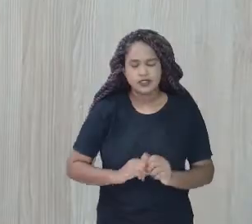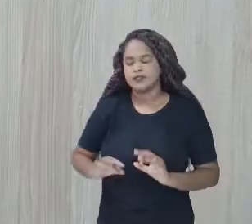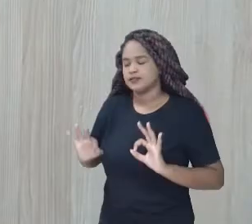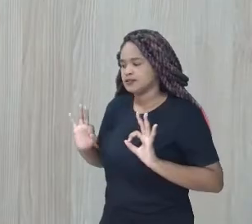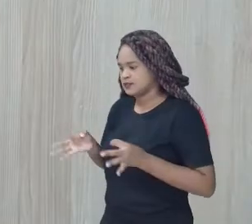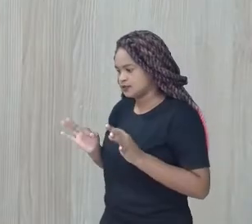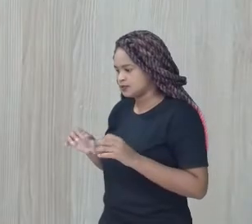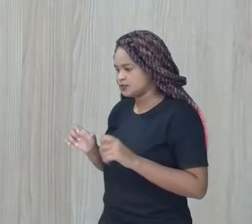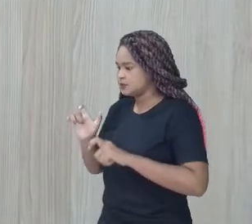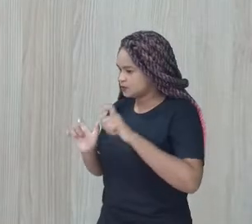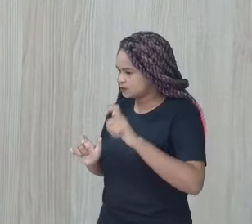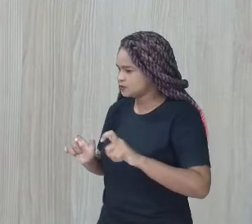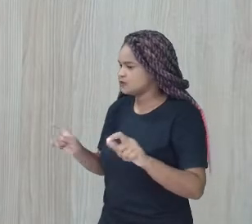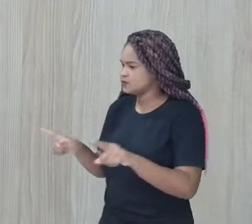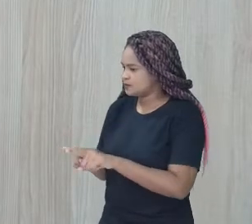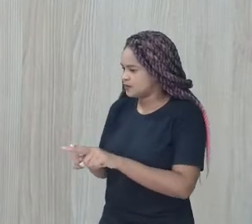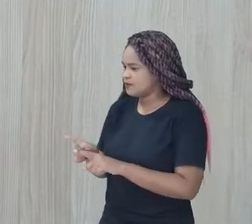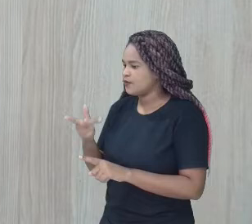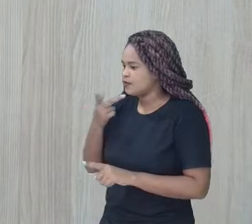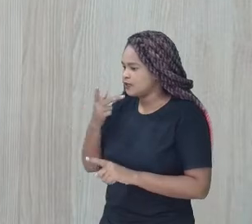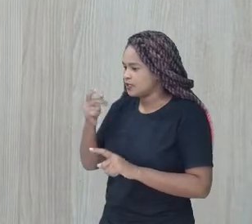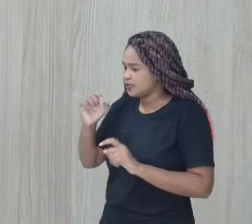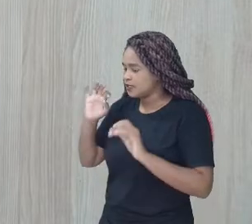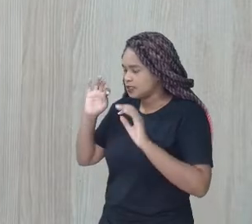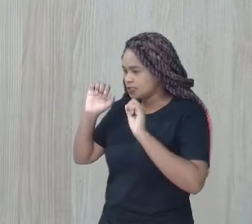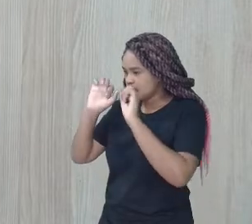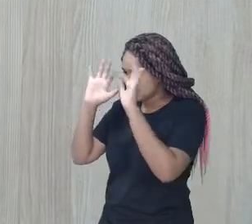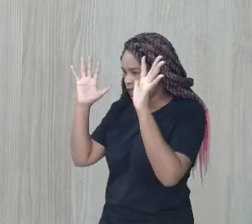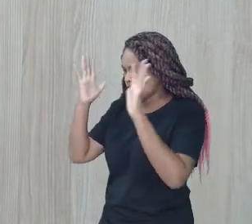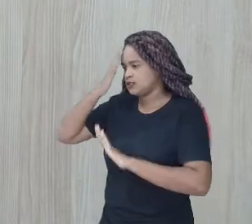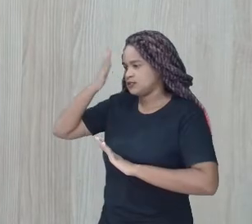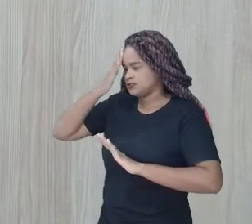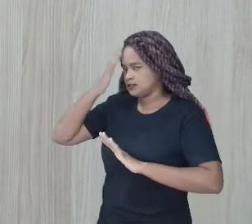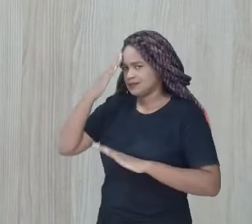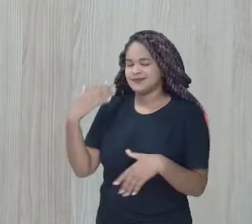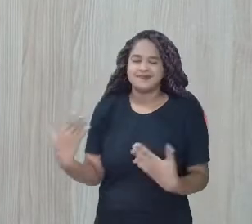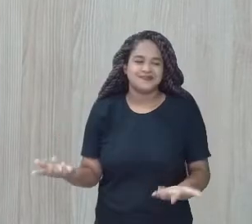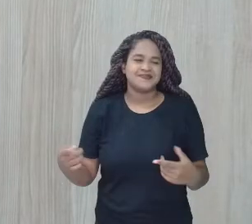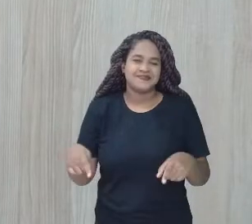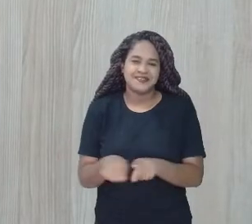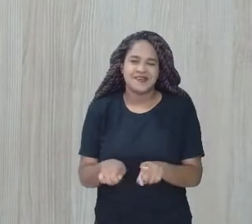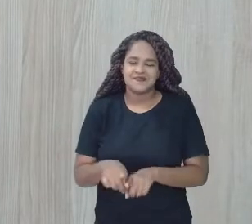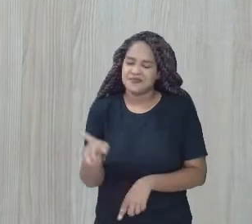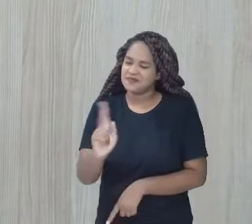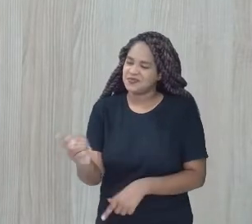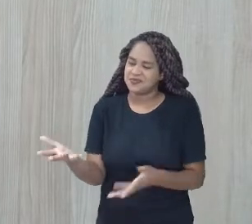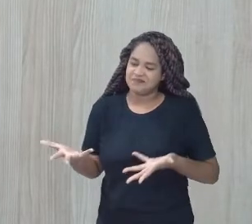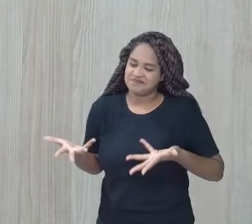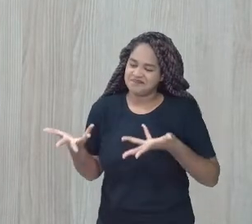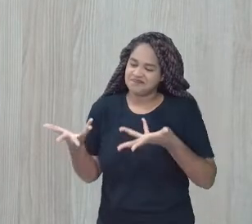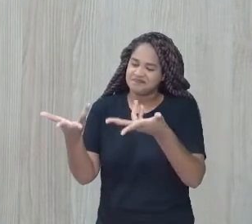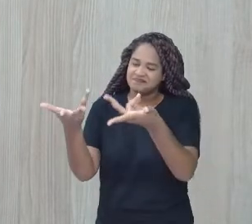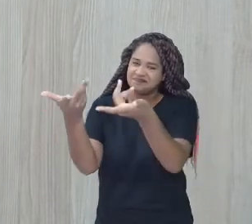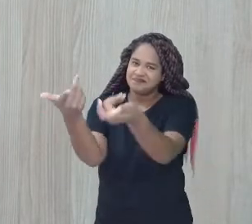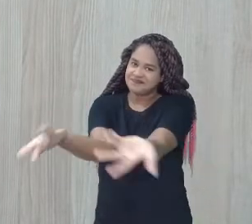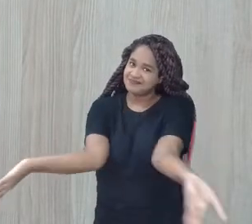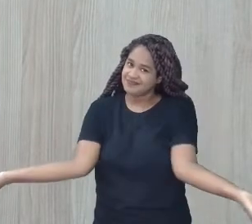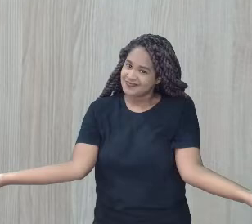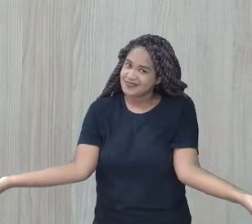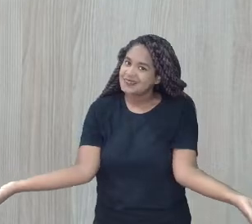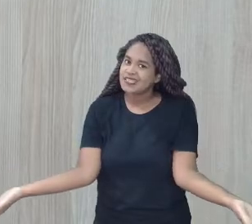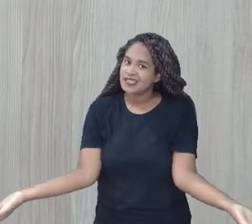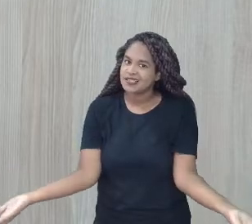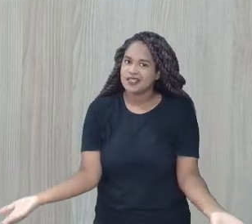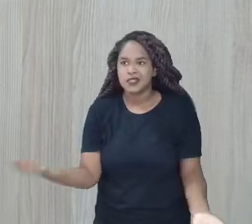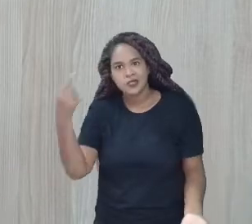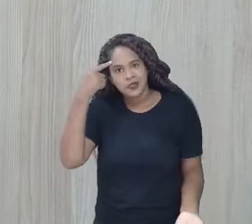pessoal também está dizendo que está entendendo tudo. Ai, que ótimo. Também com essa professora maravilhosa, né? Não tem como não